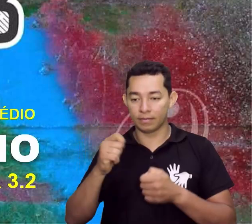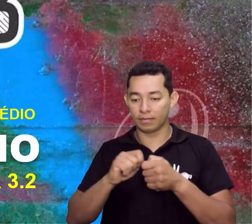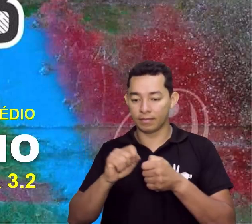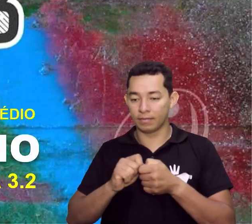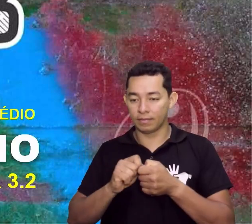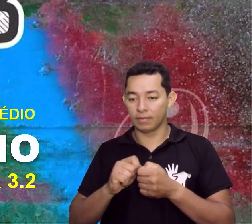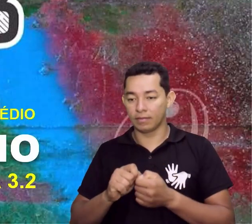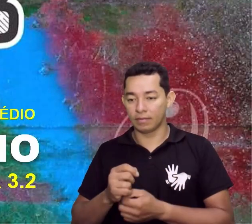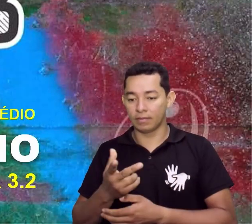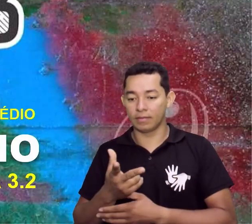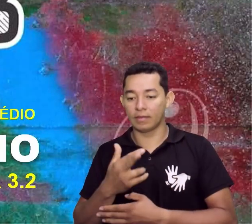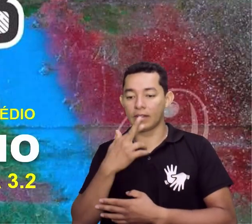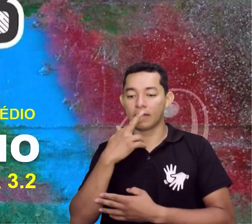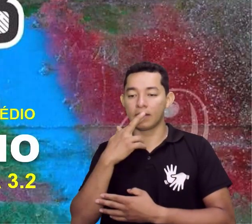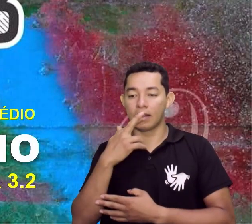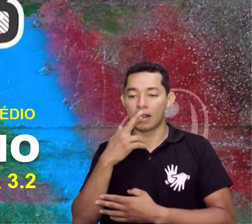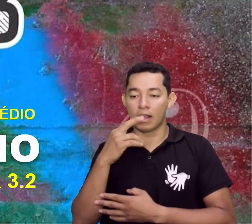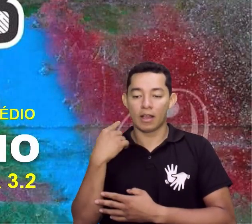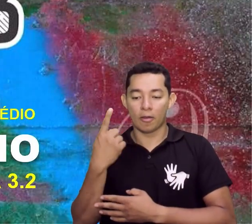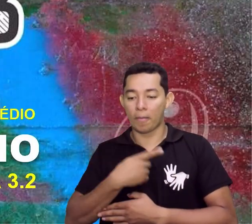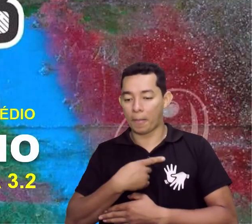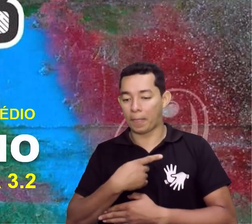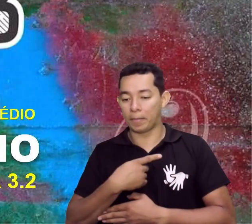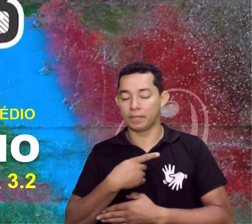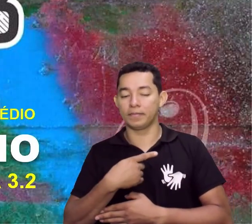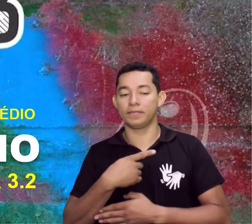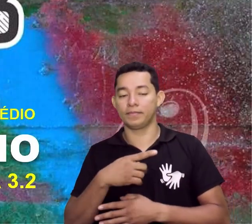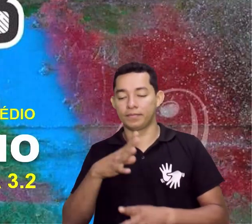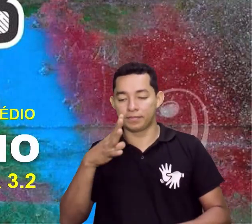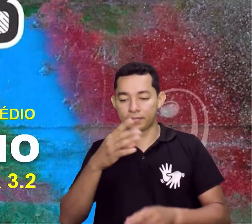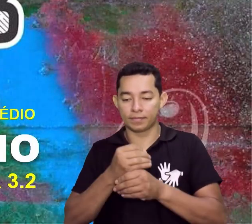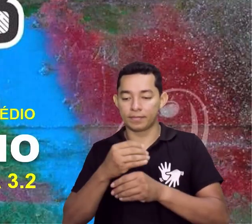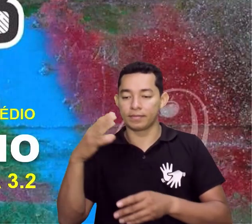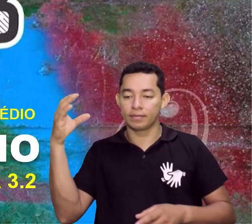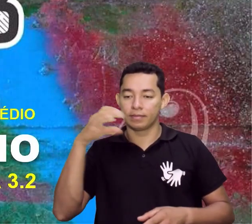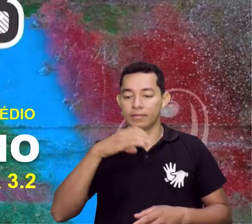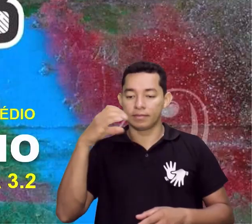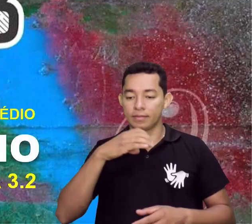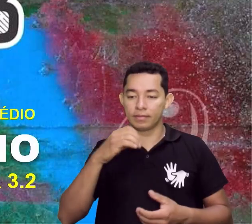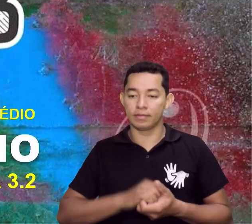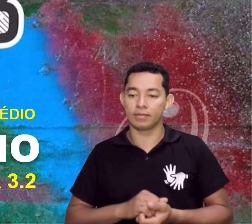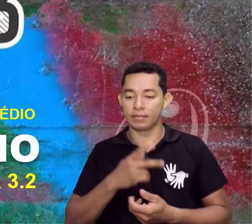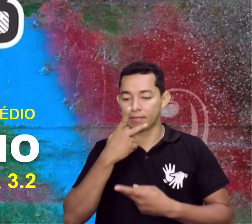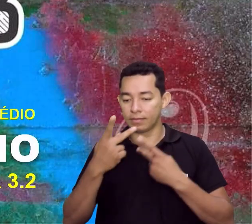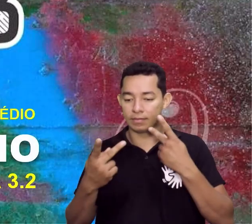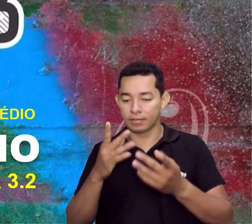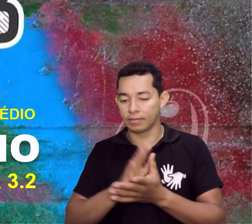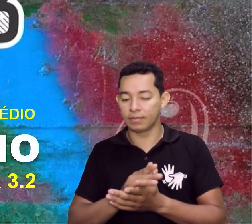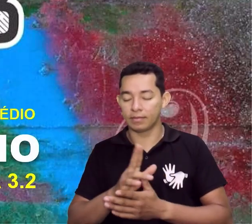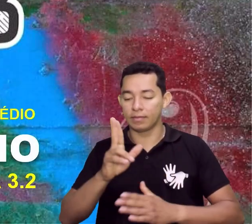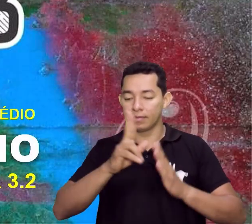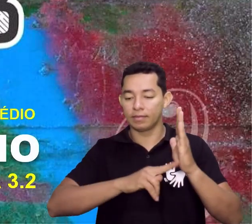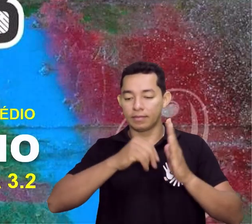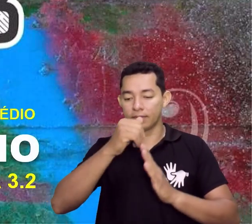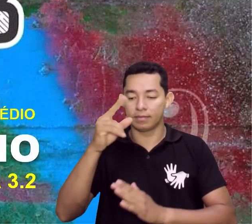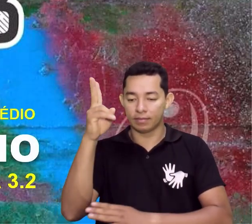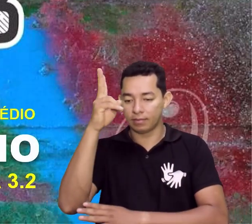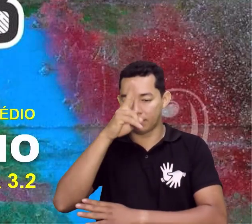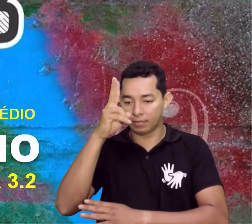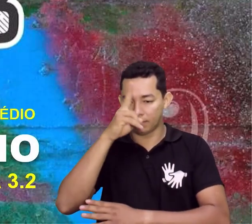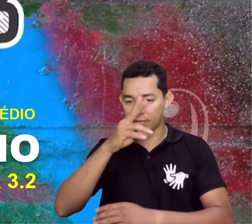revisão bem rápido, tá? Bem ligeirinho sobre a pintura histórica, né? Onde a gente